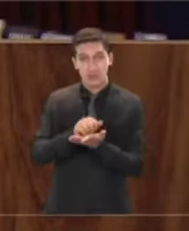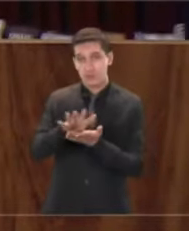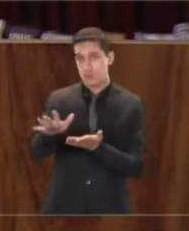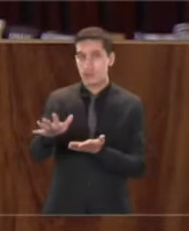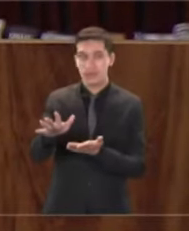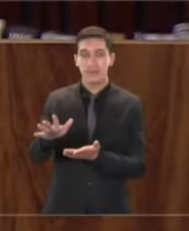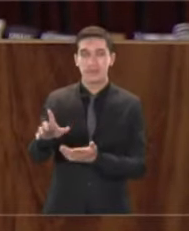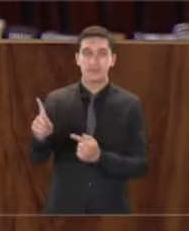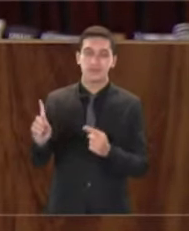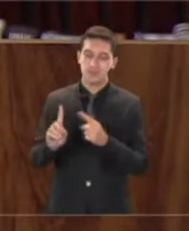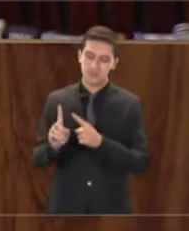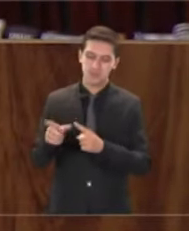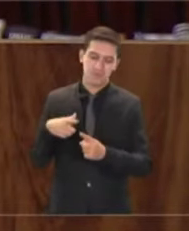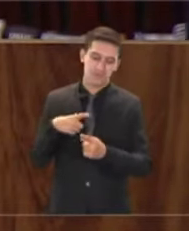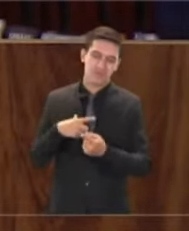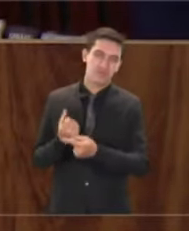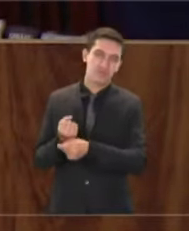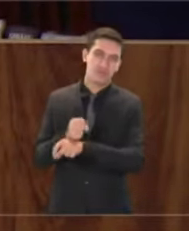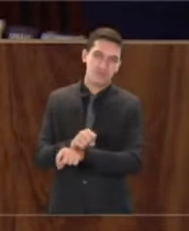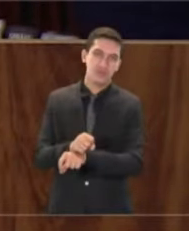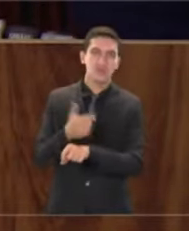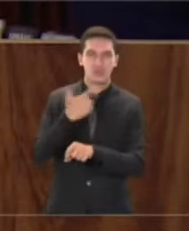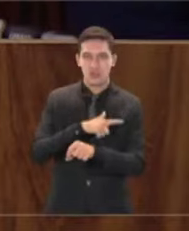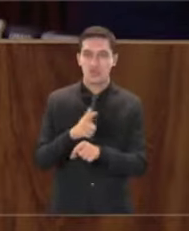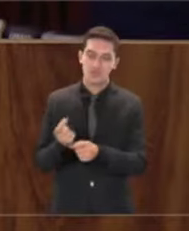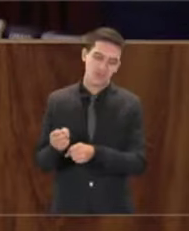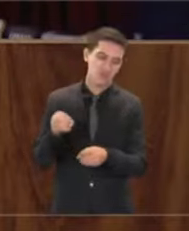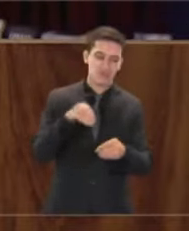seja transformada em mais uma Rede Globo.